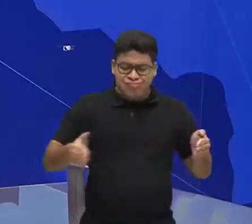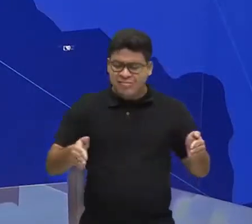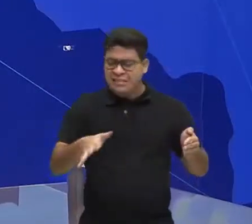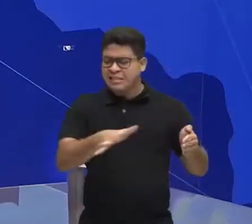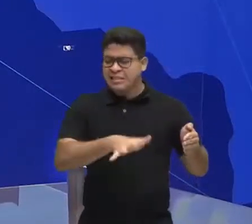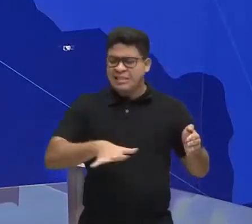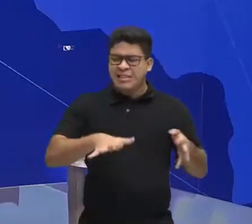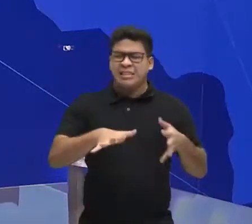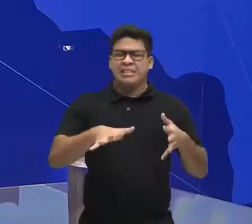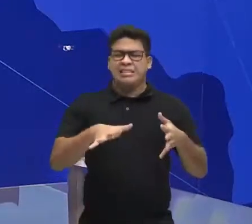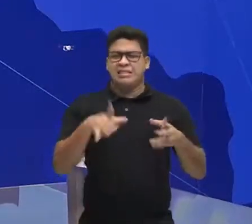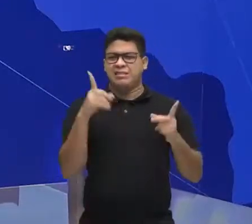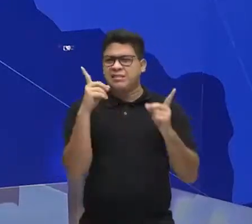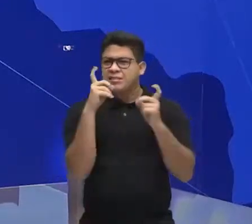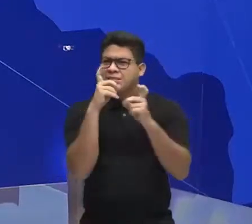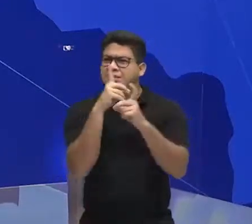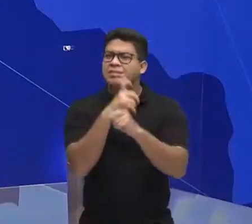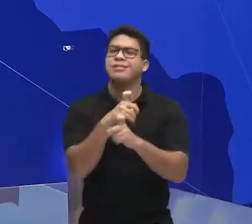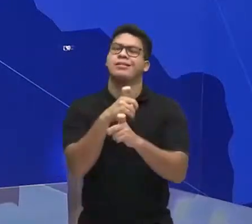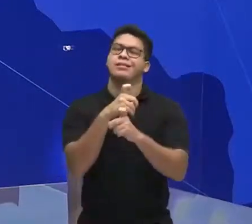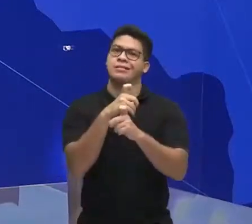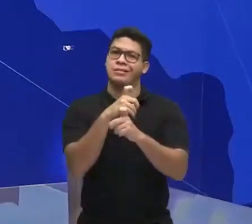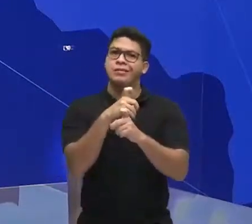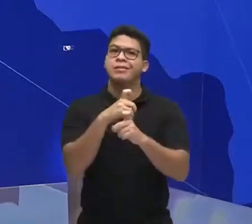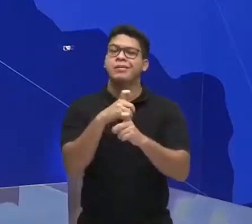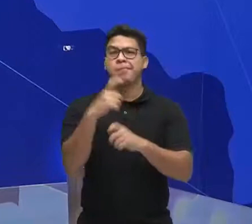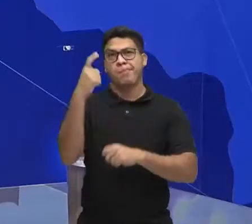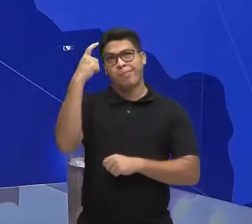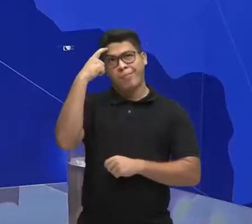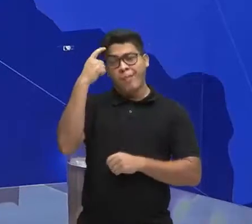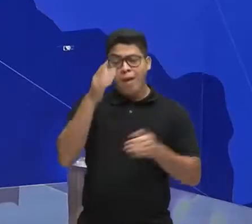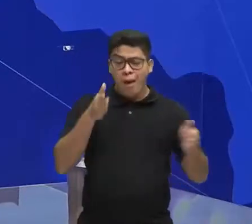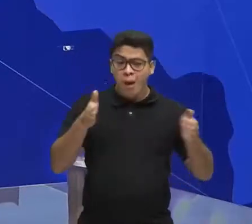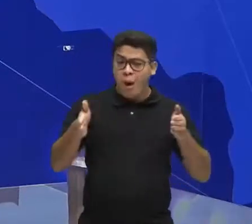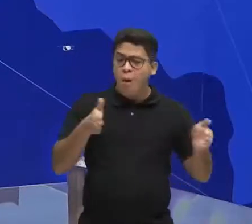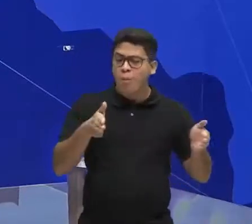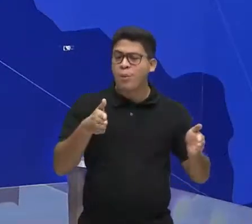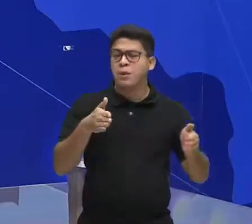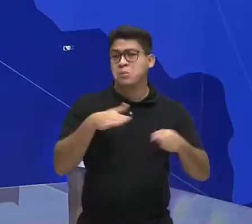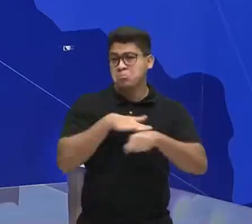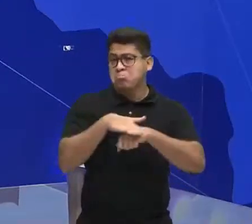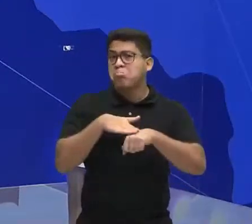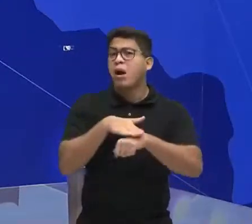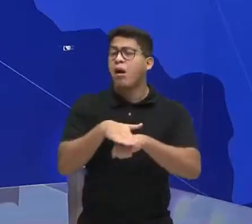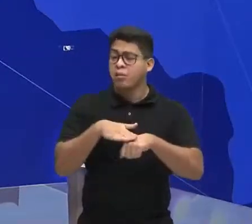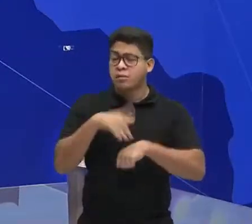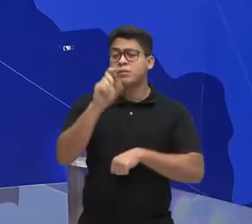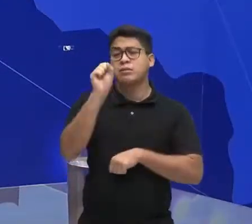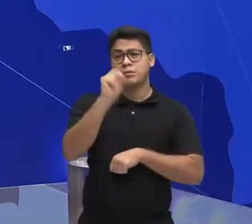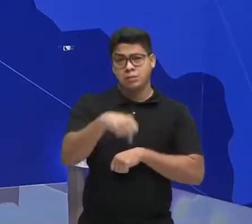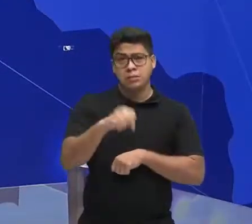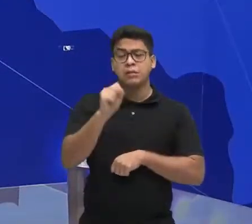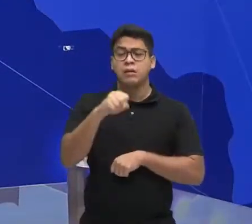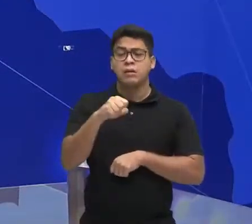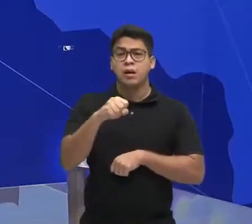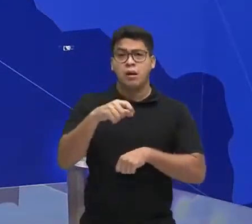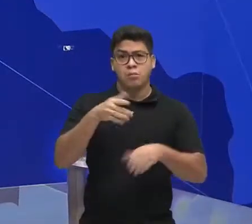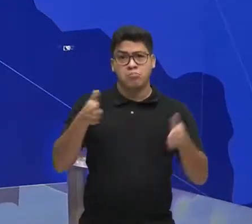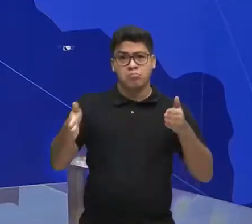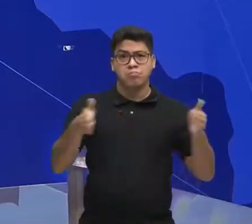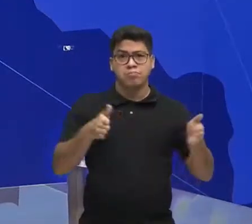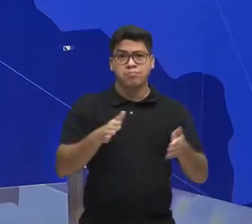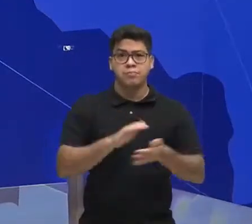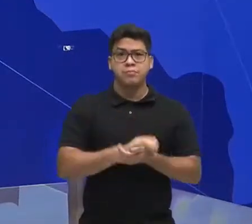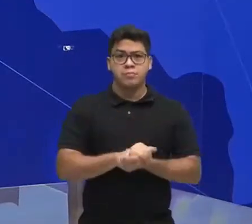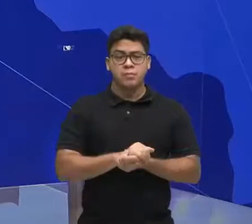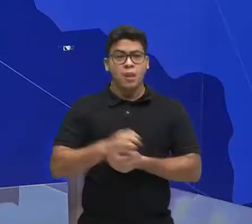potentes, né? Vamos chamar de um momento de repente de desespero por vezes, que você diz que esse 188, né, consiga ter aí